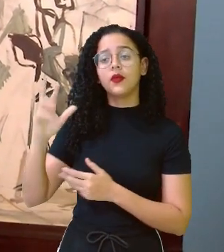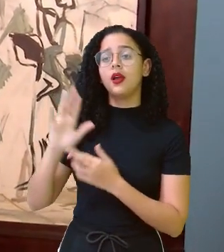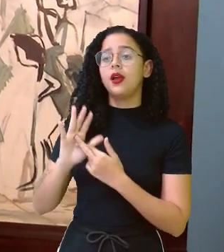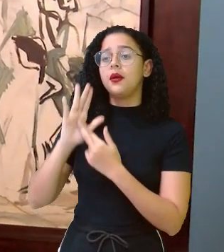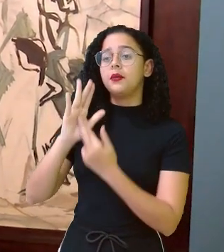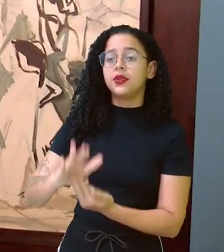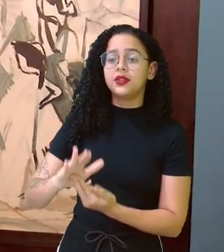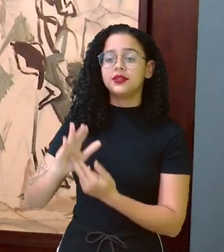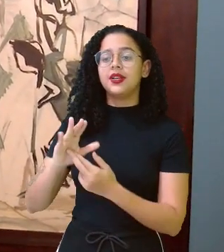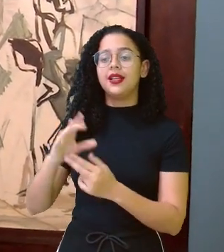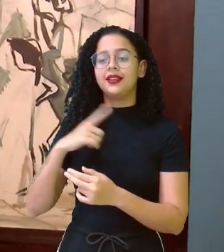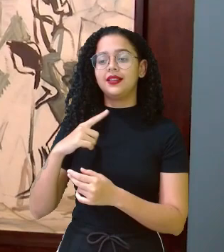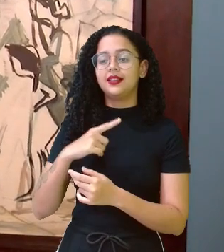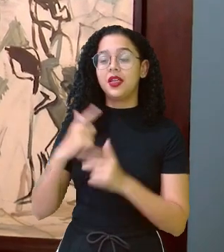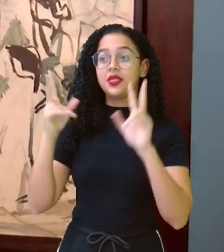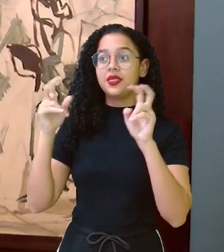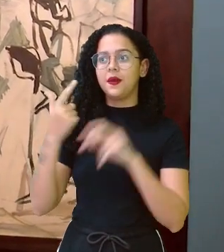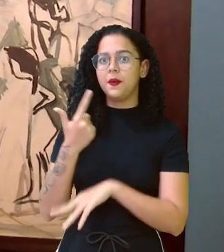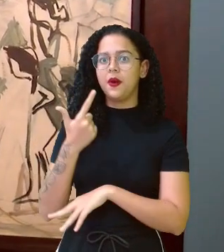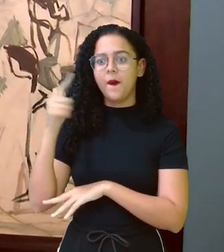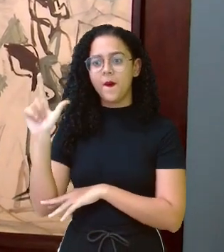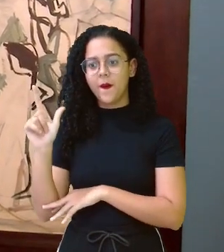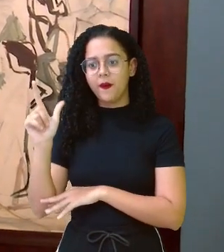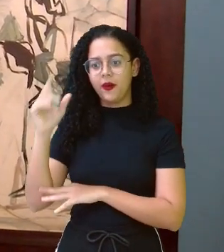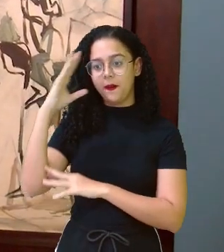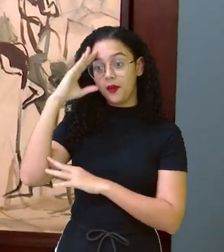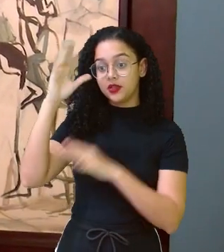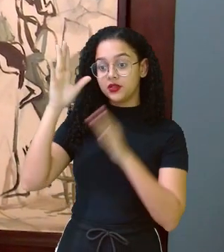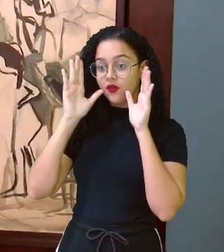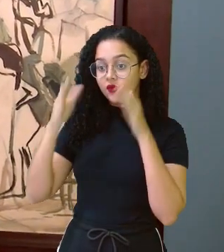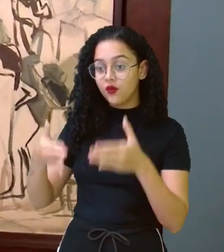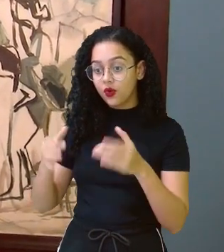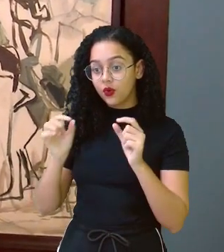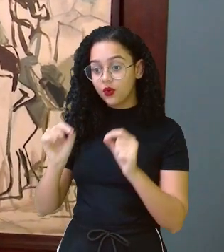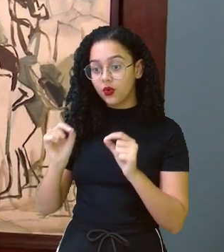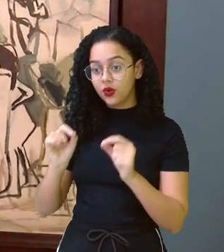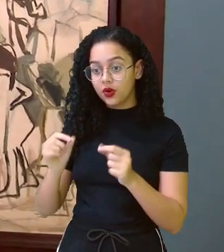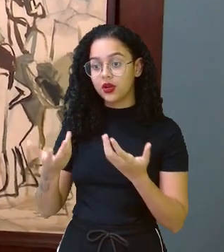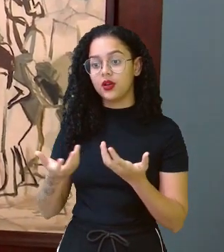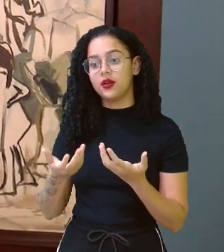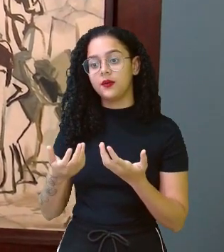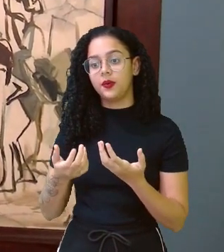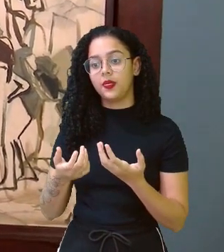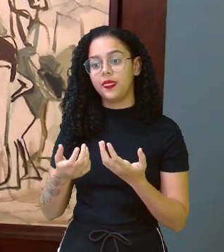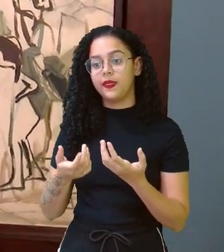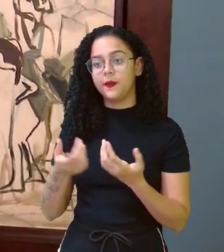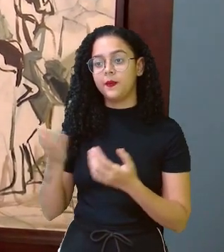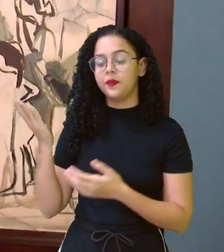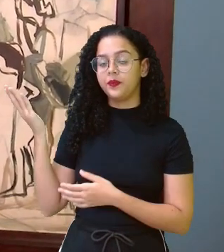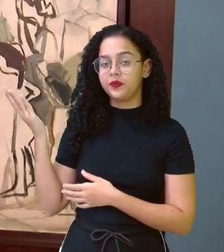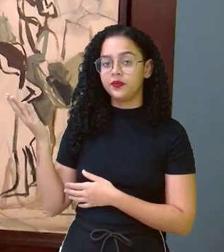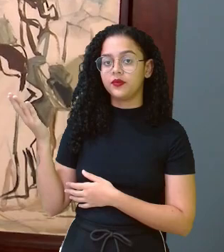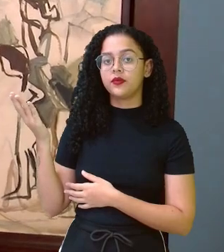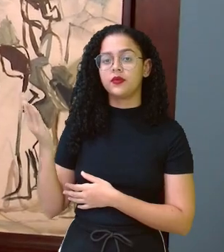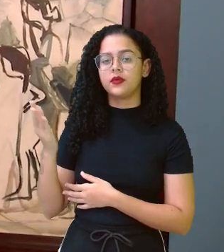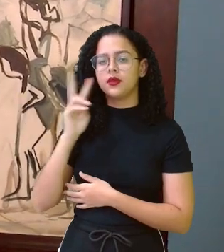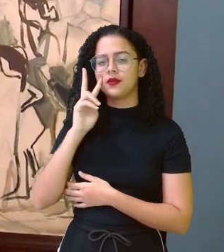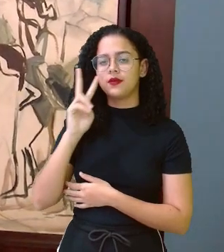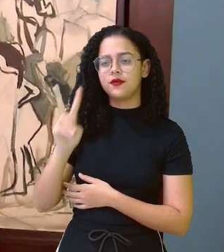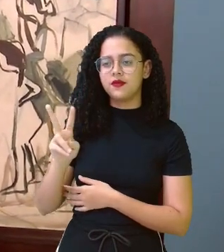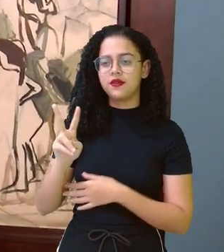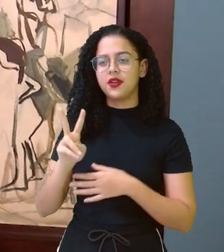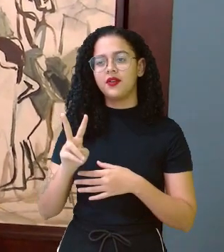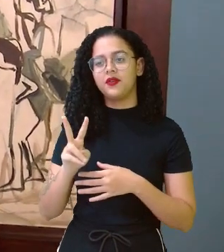já tendo como temática, tendo como principal foco a questão do sertão. Uma vez que essa ideia dessa feira, as feiras